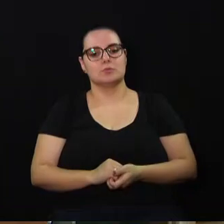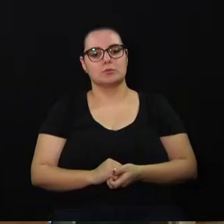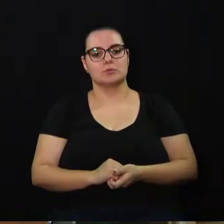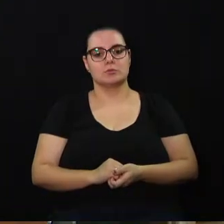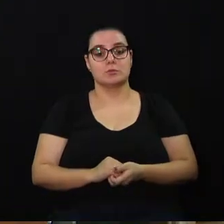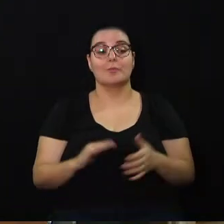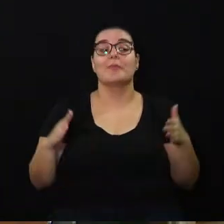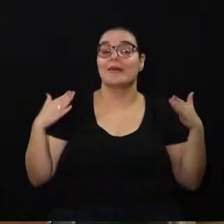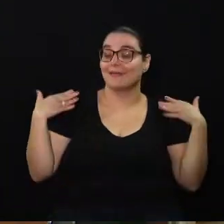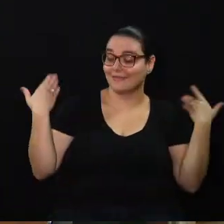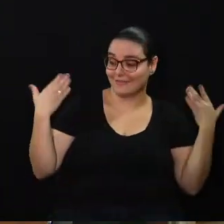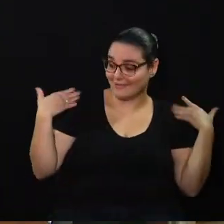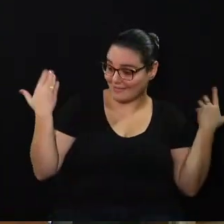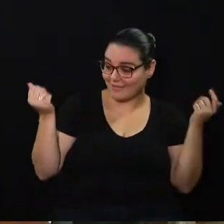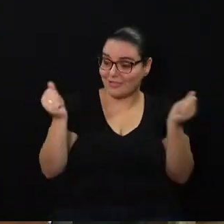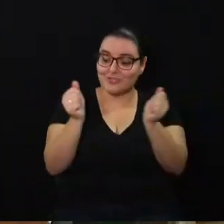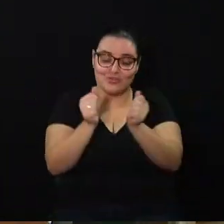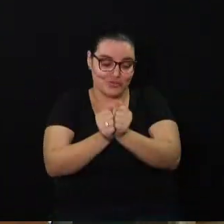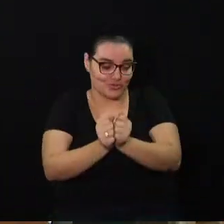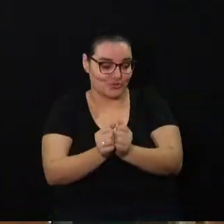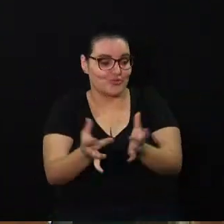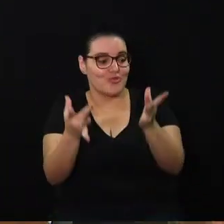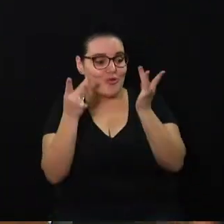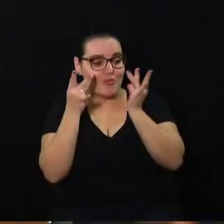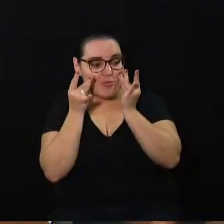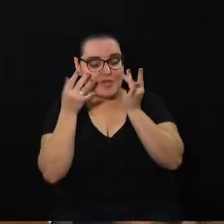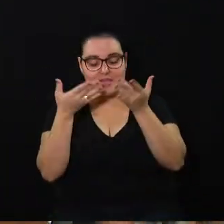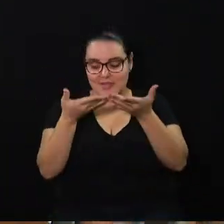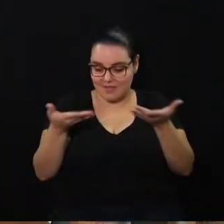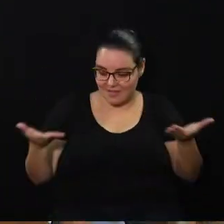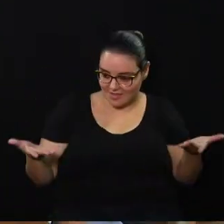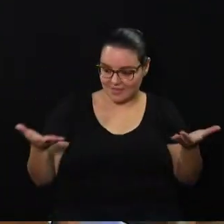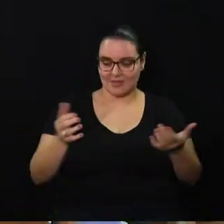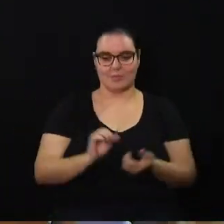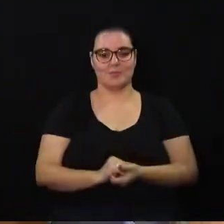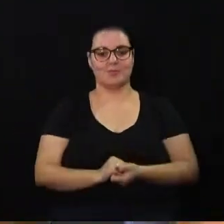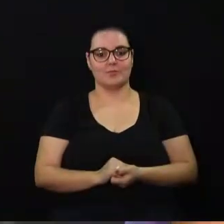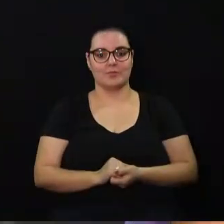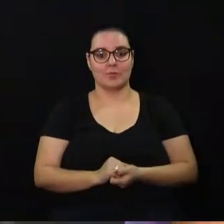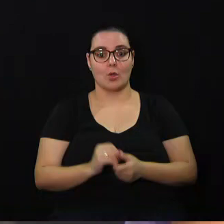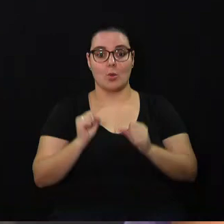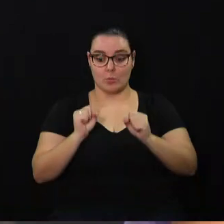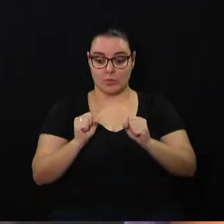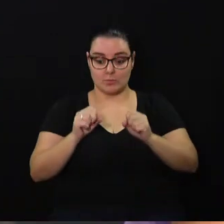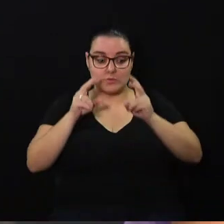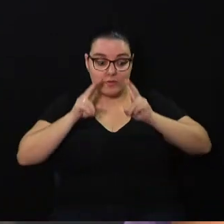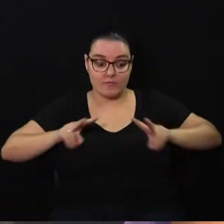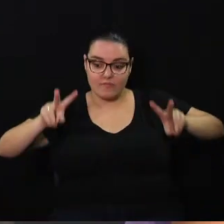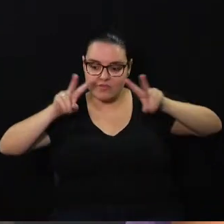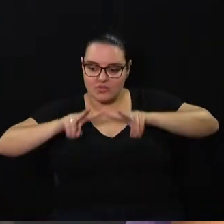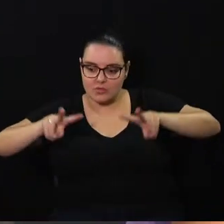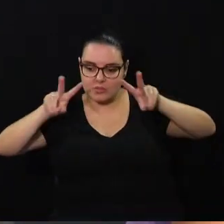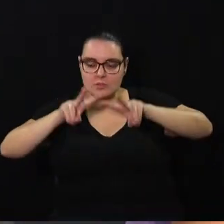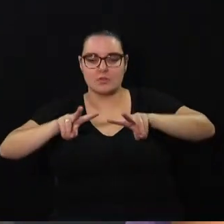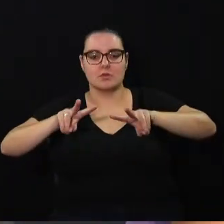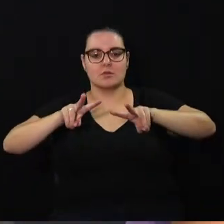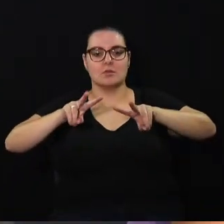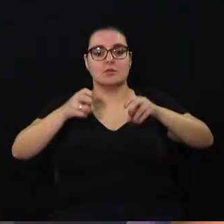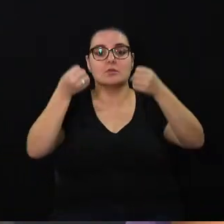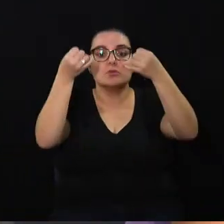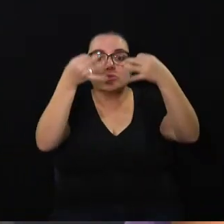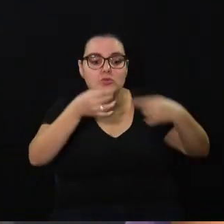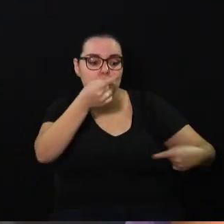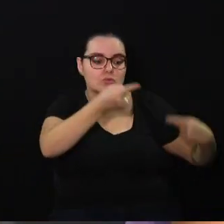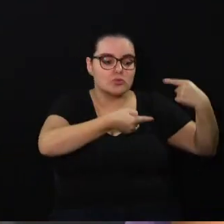grande alegria estar aqui presente para que a gente possa a da evidence visibilidade para a discussão sobre o autismo na